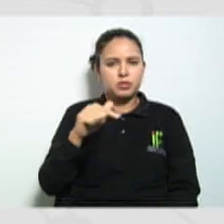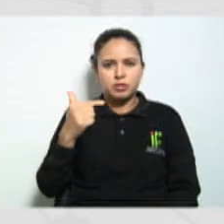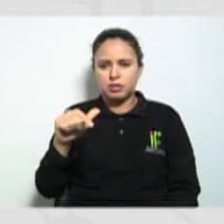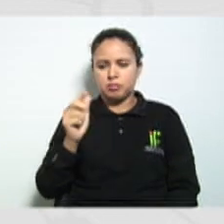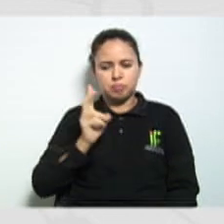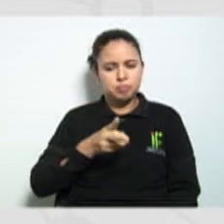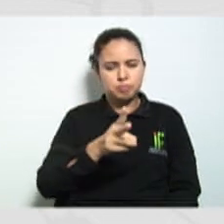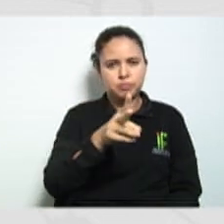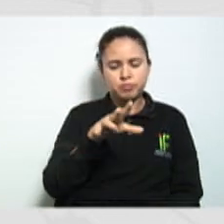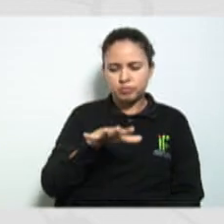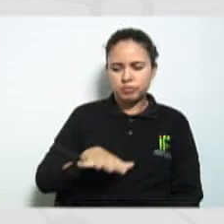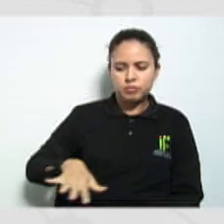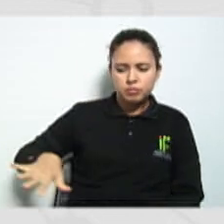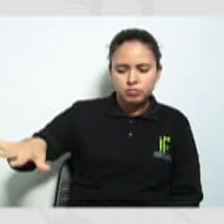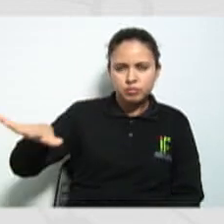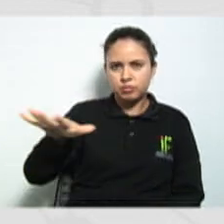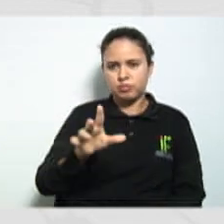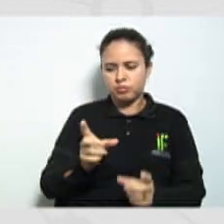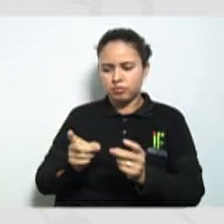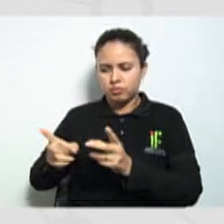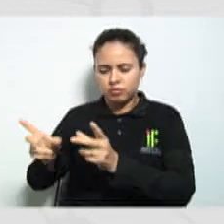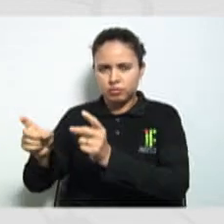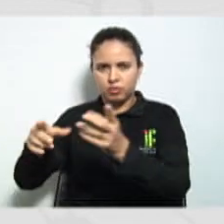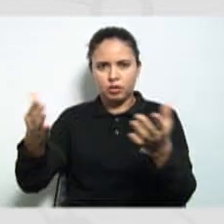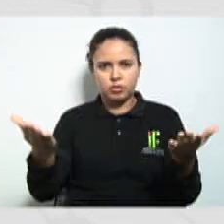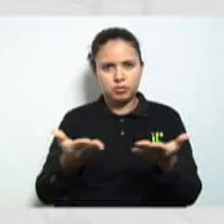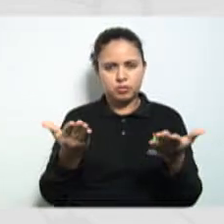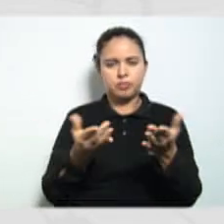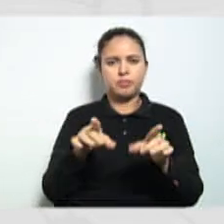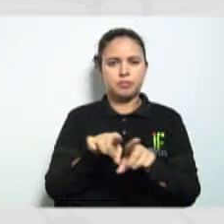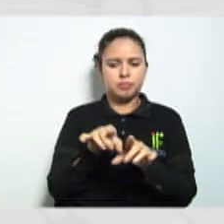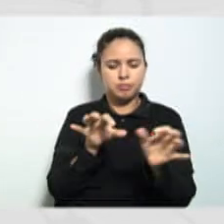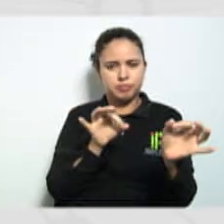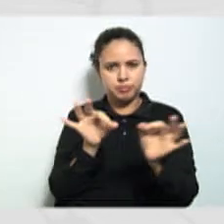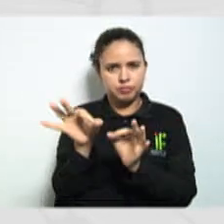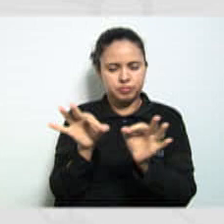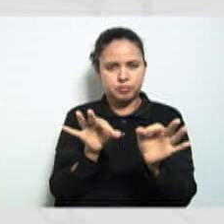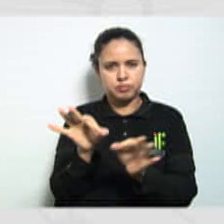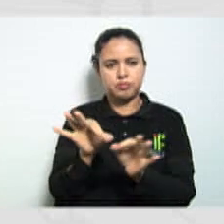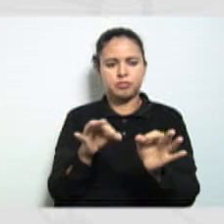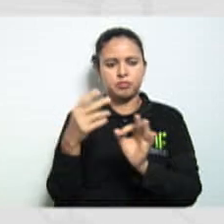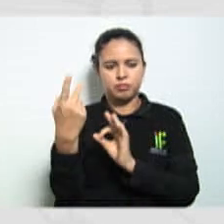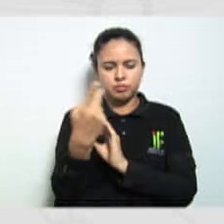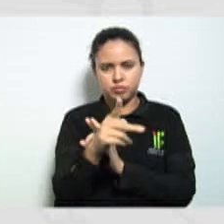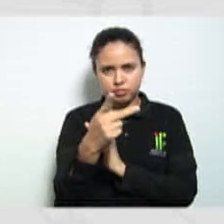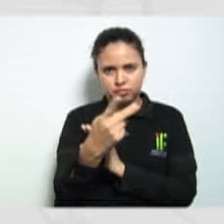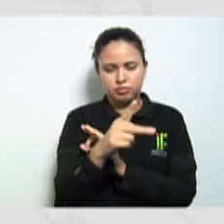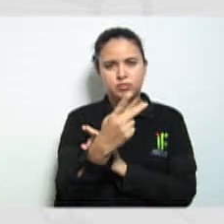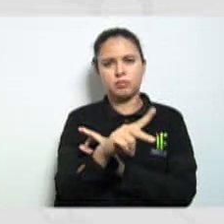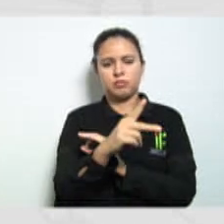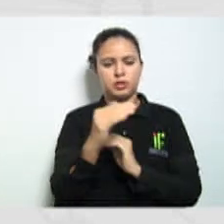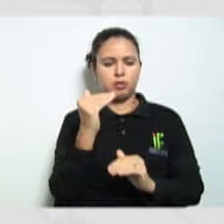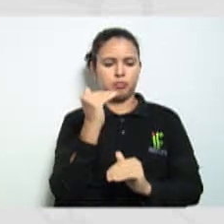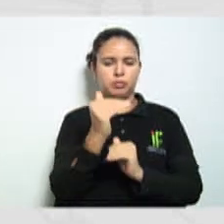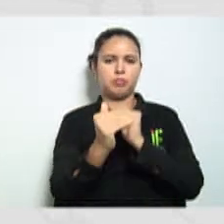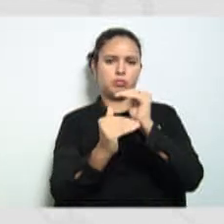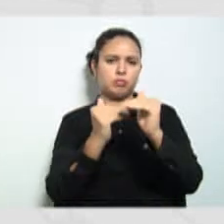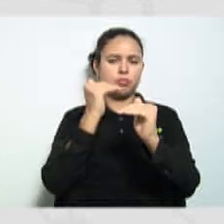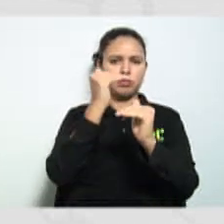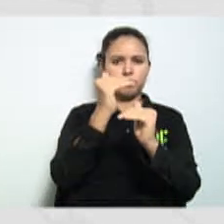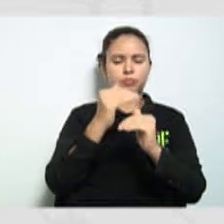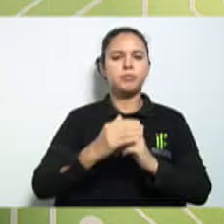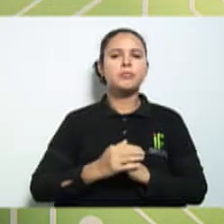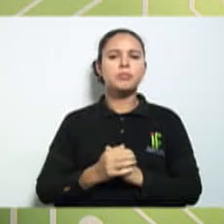no mercado atual e de planejar o seu crescimento. Aqui